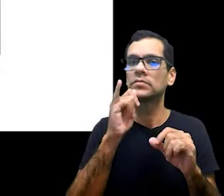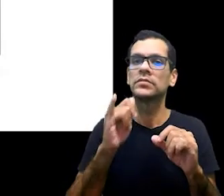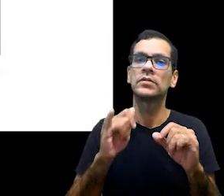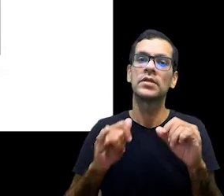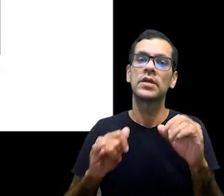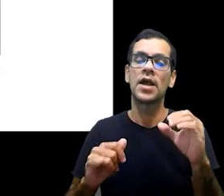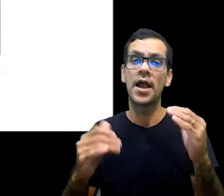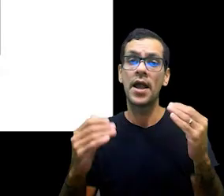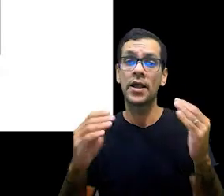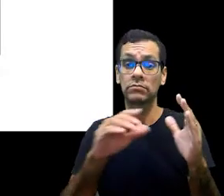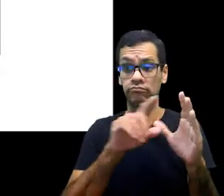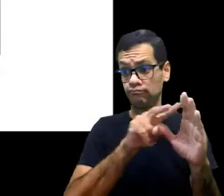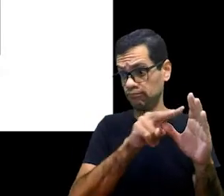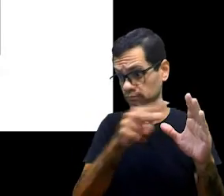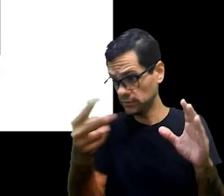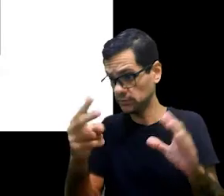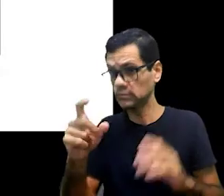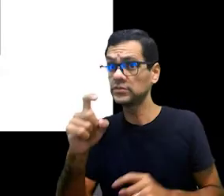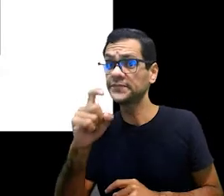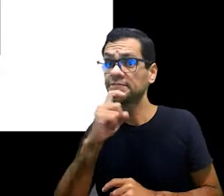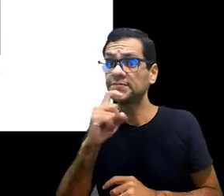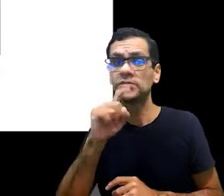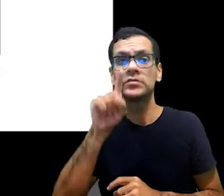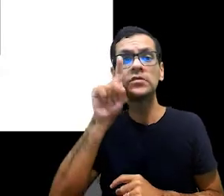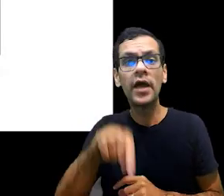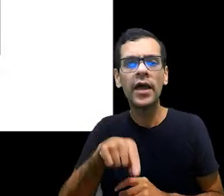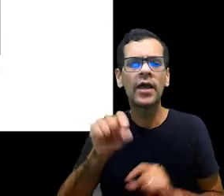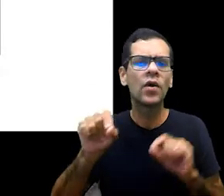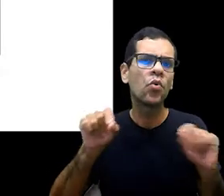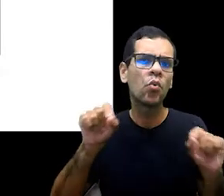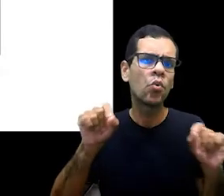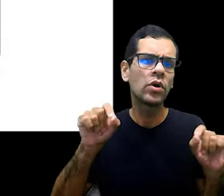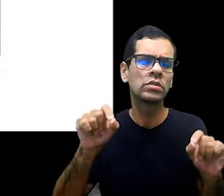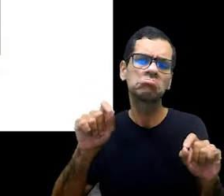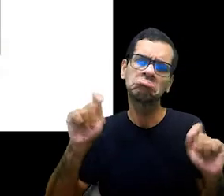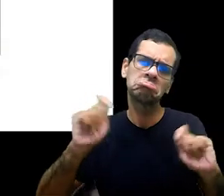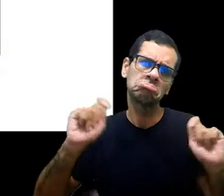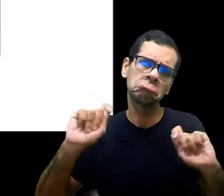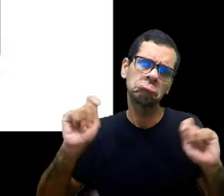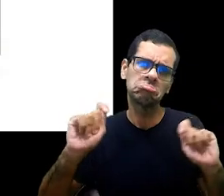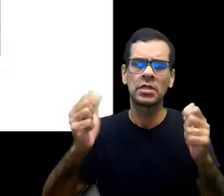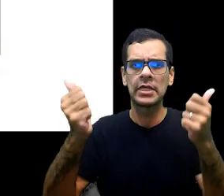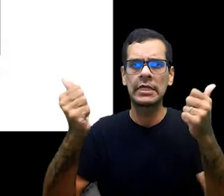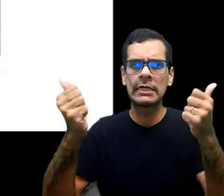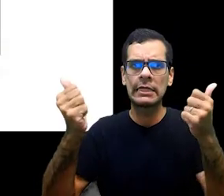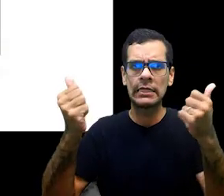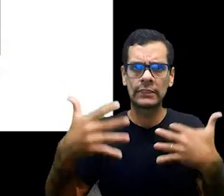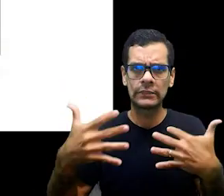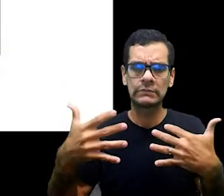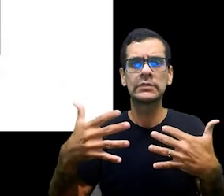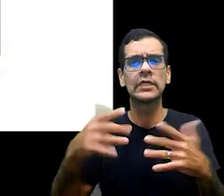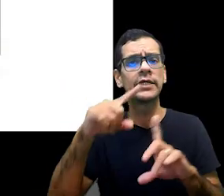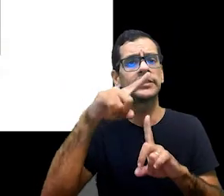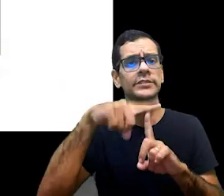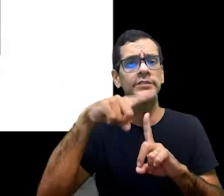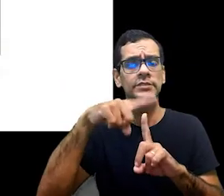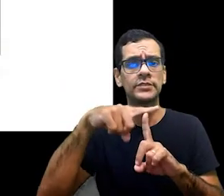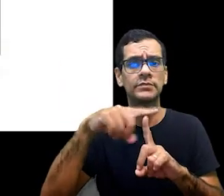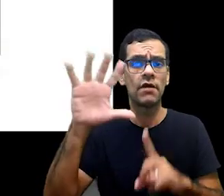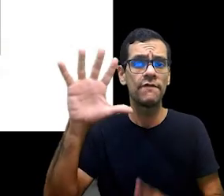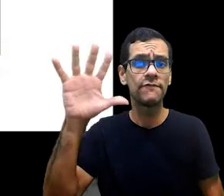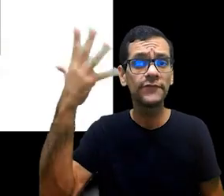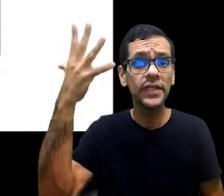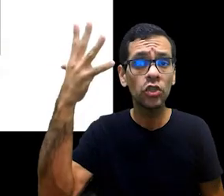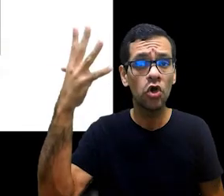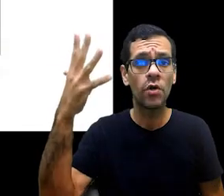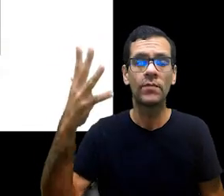calor passa do corpo quente para o corpo frio é uma ideia que é satisfatória para explicar esse tipo de